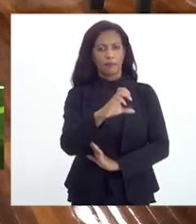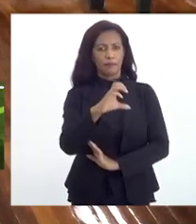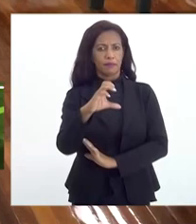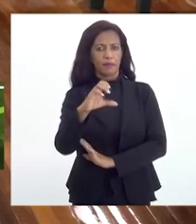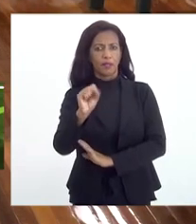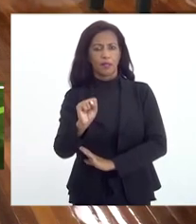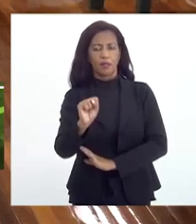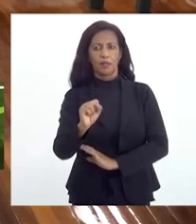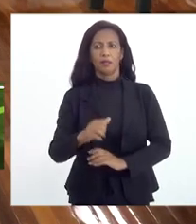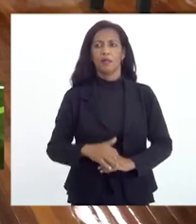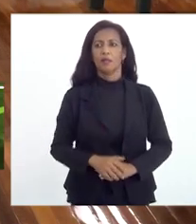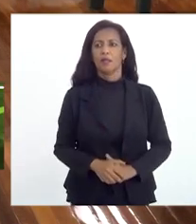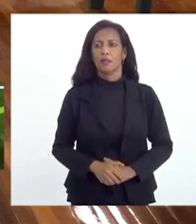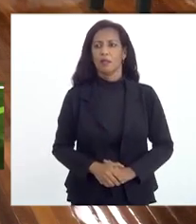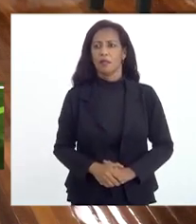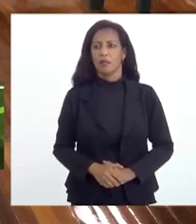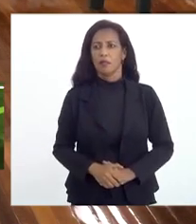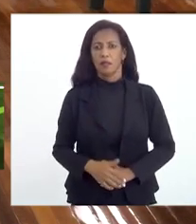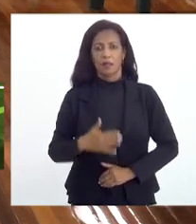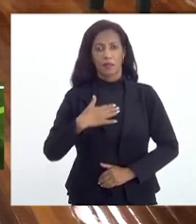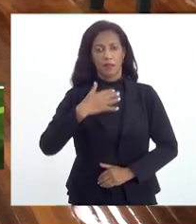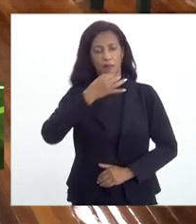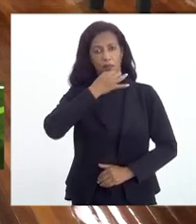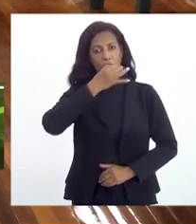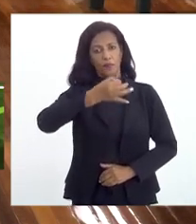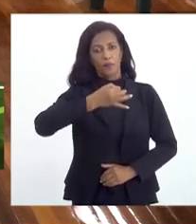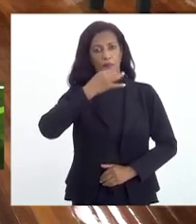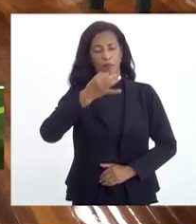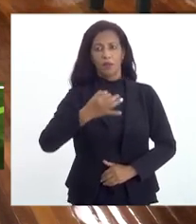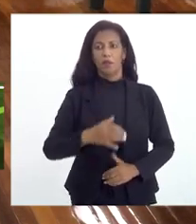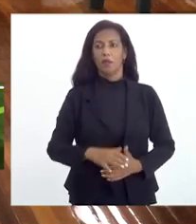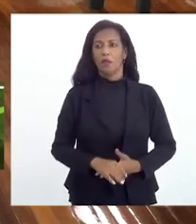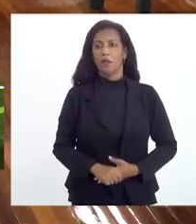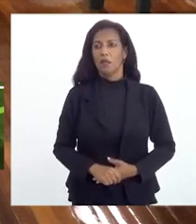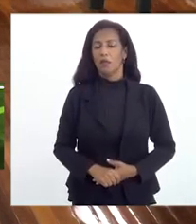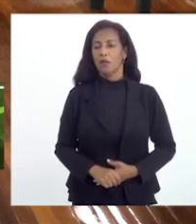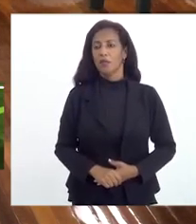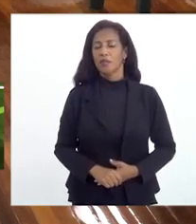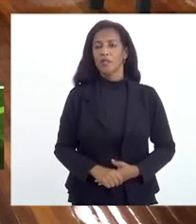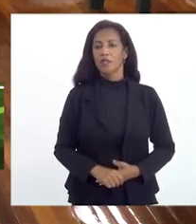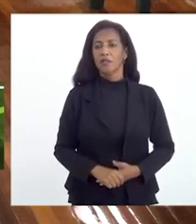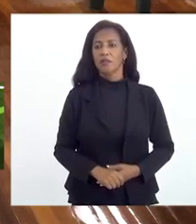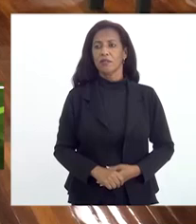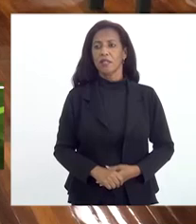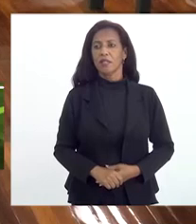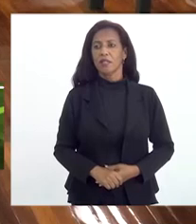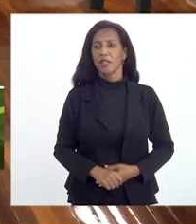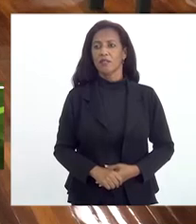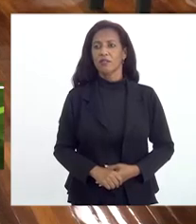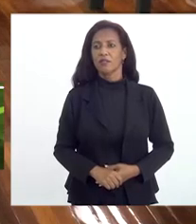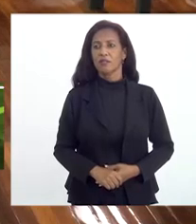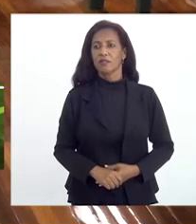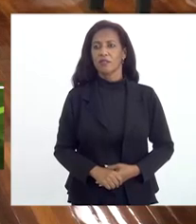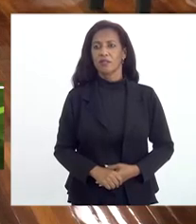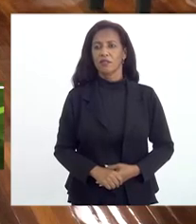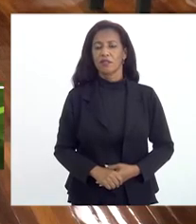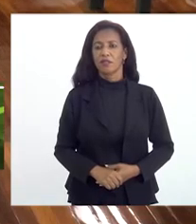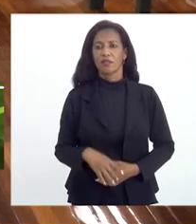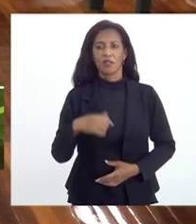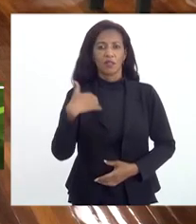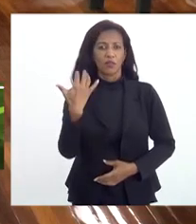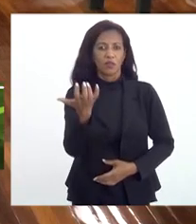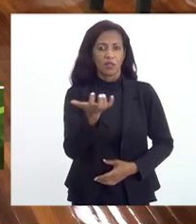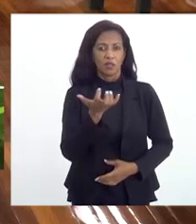que, na minha opinião, serão as dúvidas. Teto? Então, eu queria...